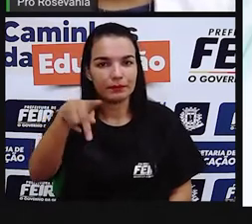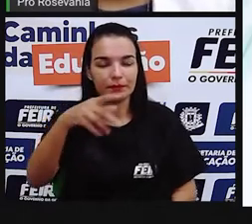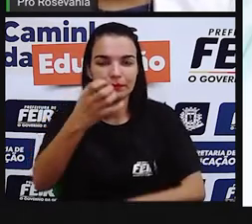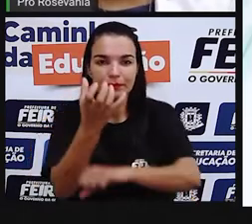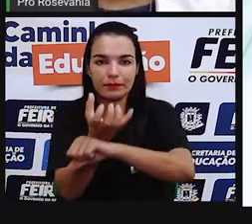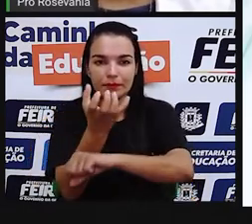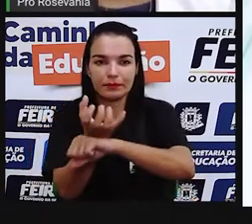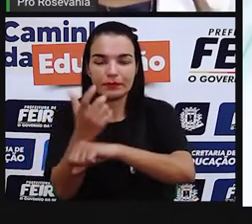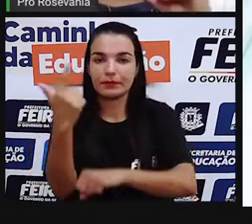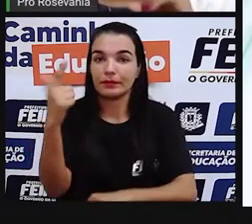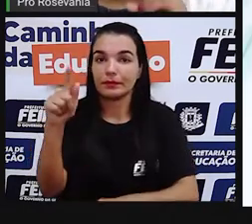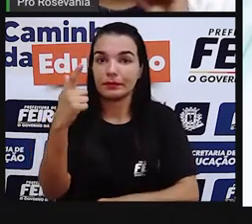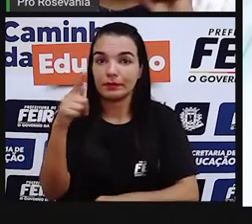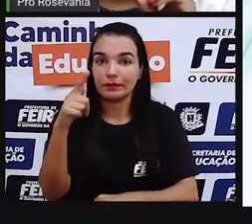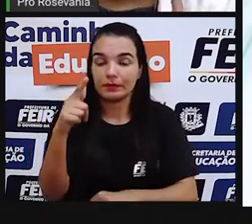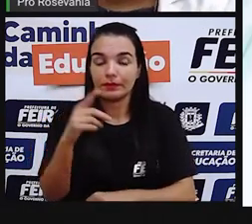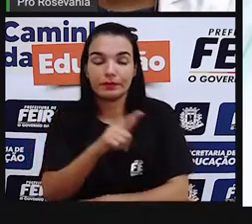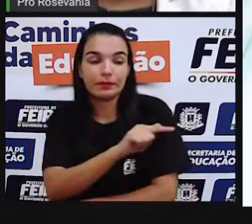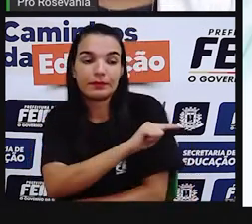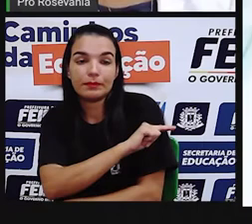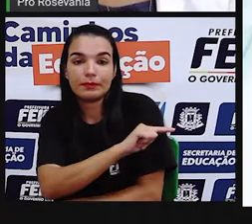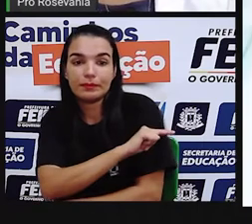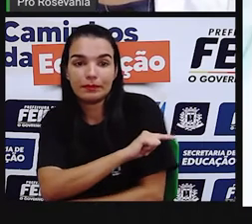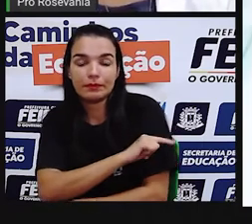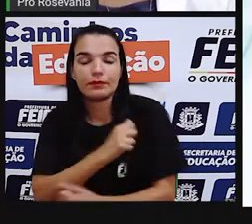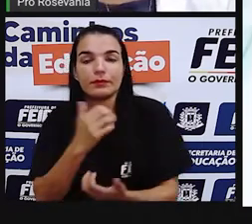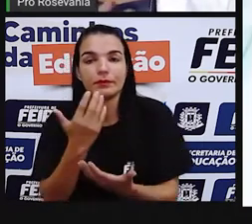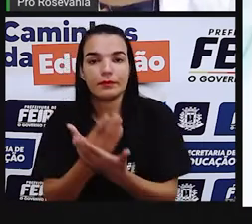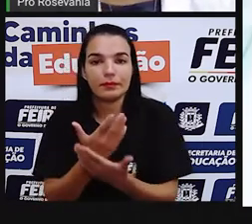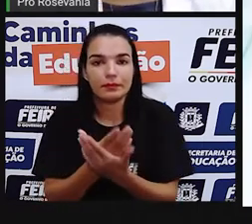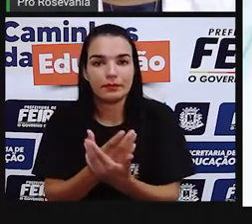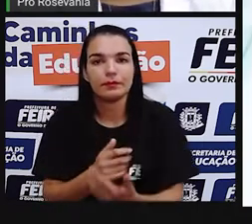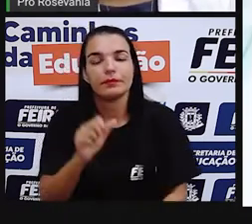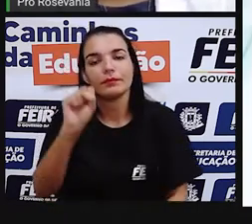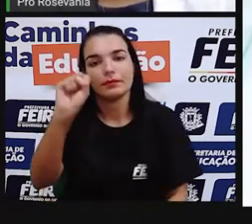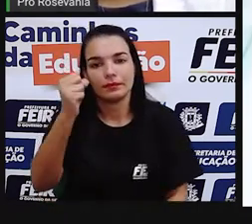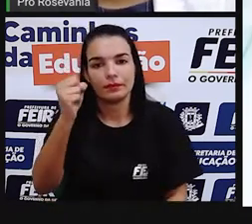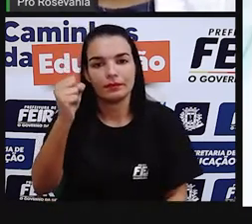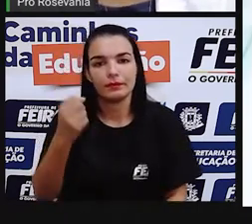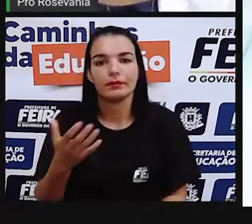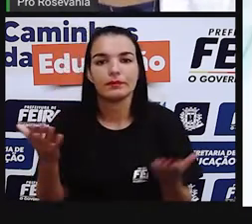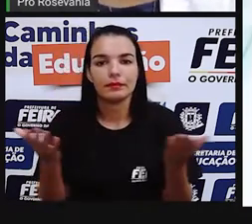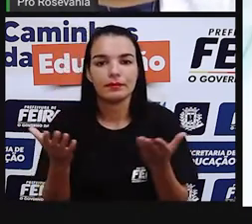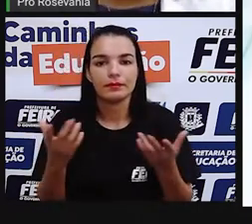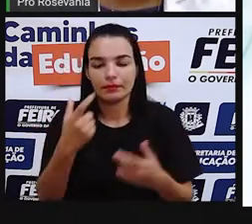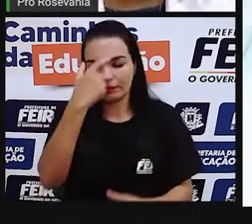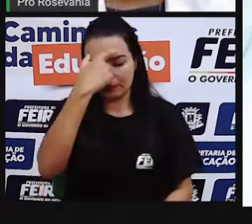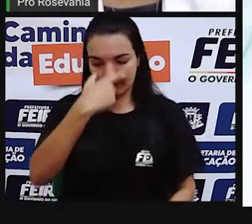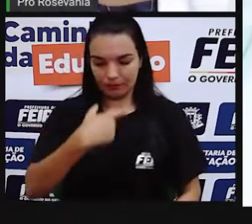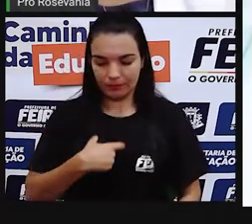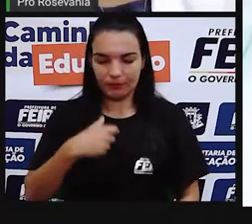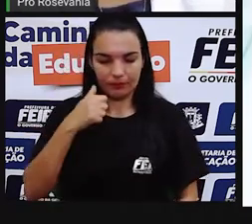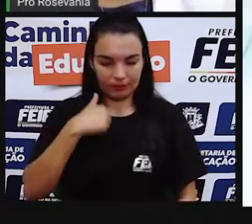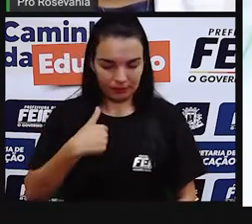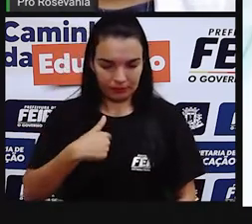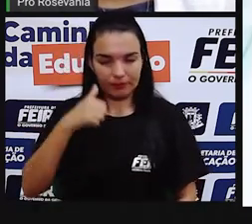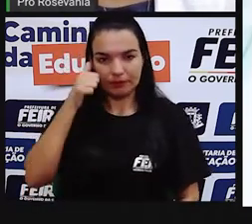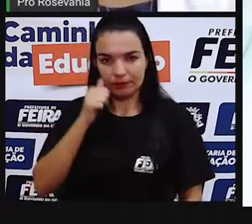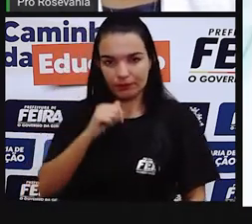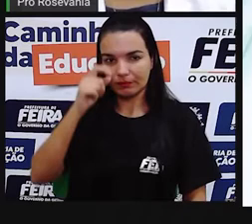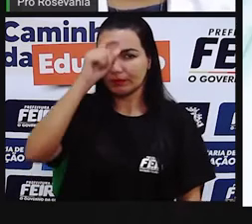aula do sétimo ano, é a nossa aula 8. Bom, vou me autodescrever. Eu sou negra, tenho os